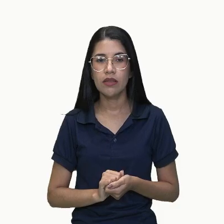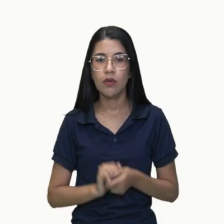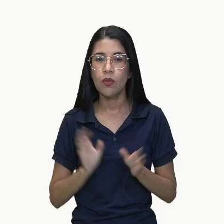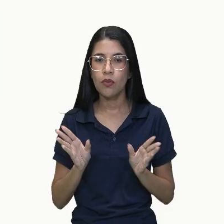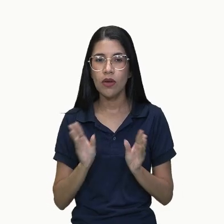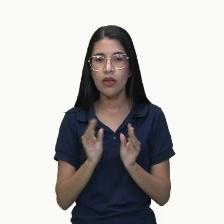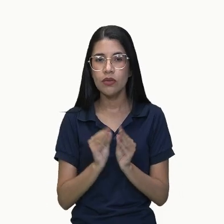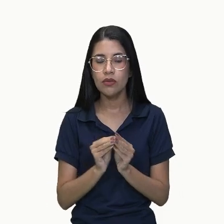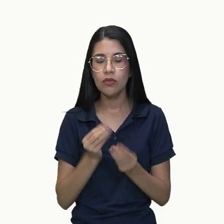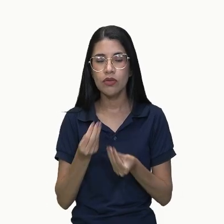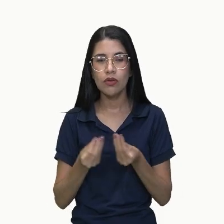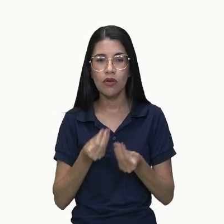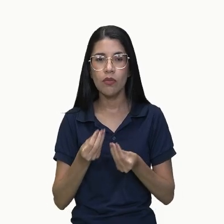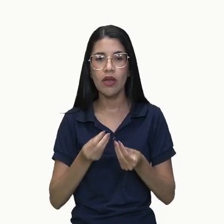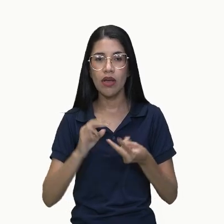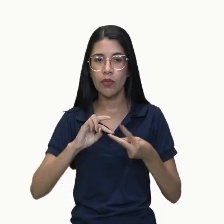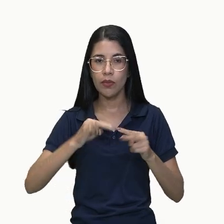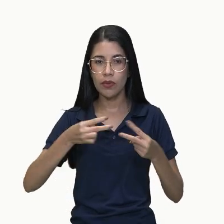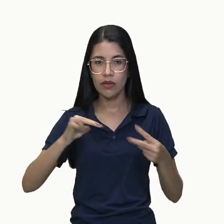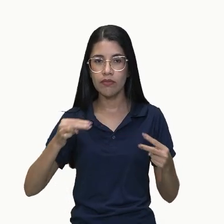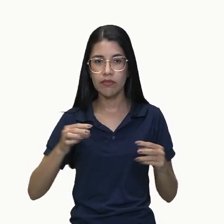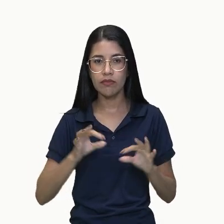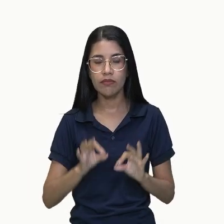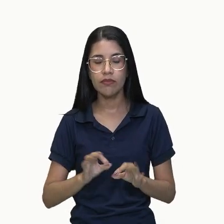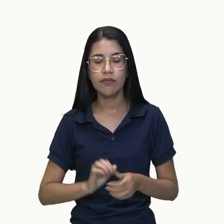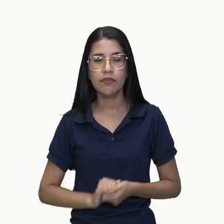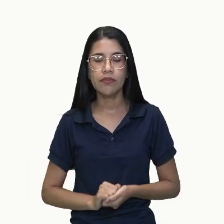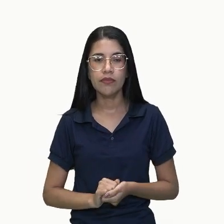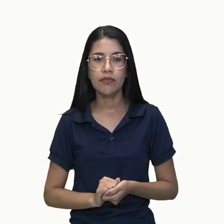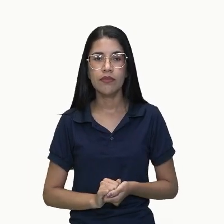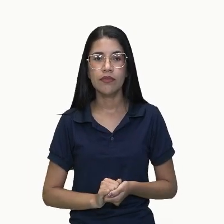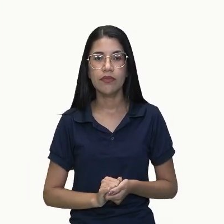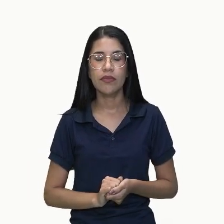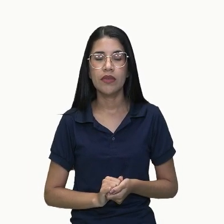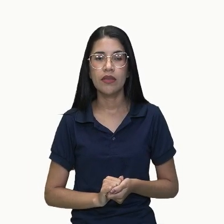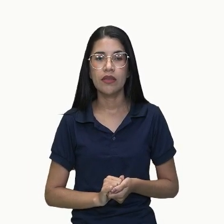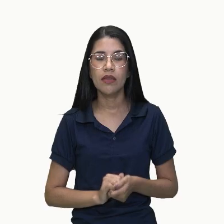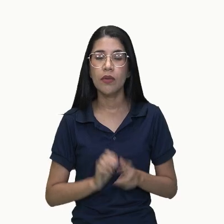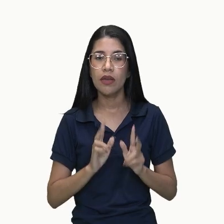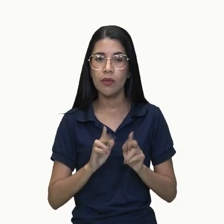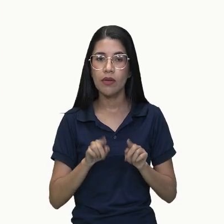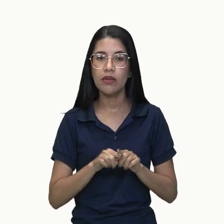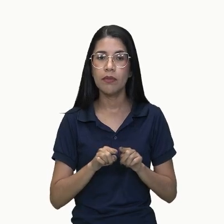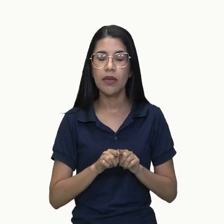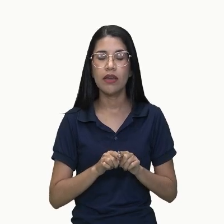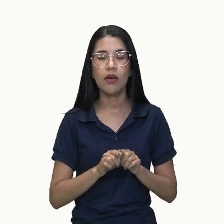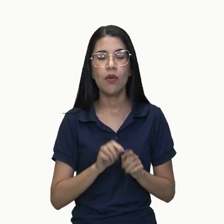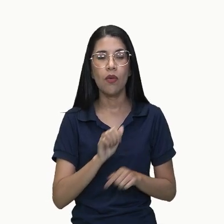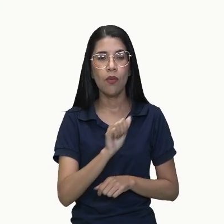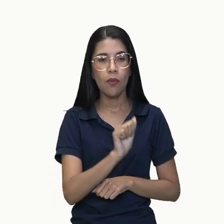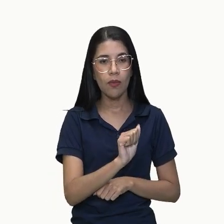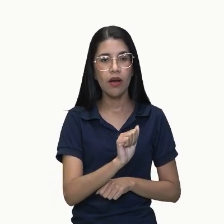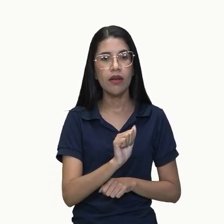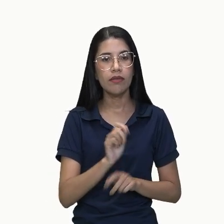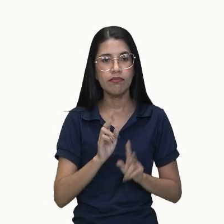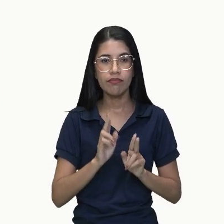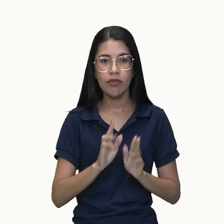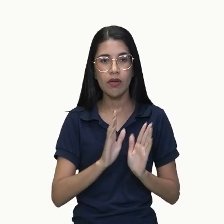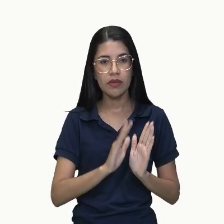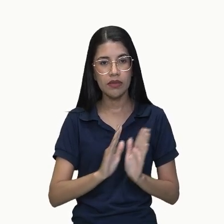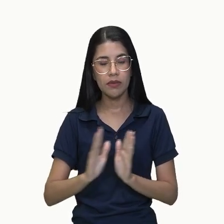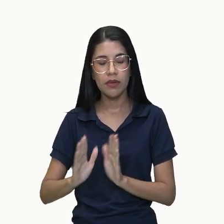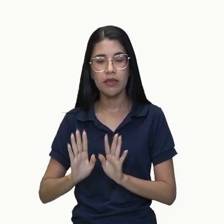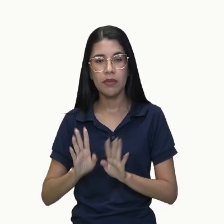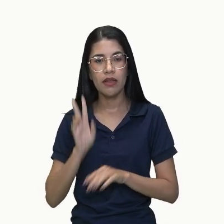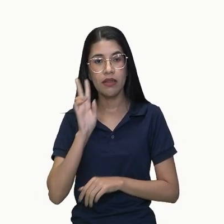de mapeamento genético, tá? Então, primeira base A, da mesma forma, segue o mesmo raciocínio. Porque, lembrando,